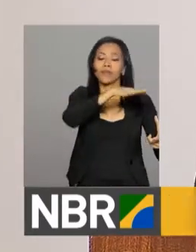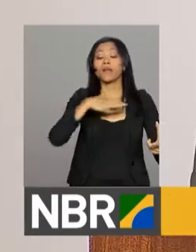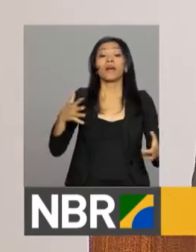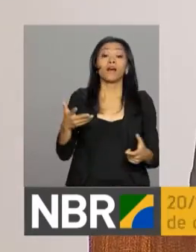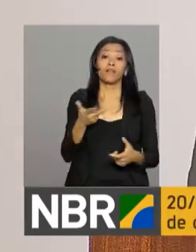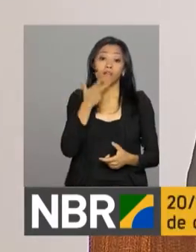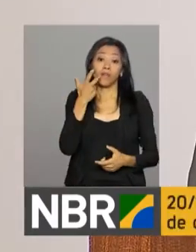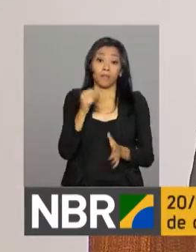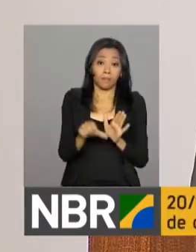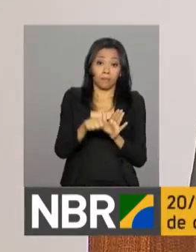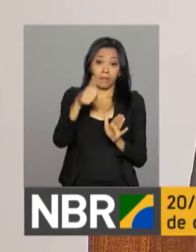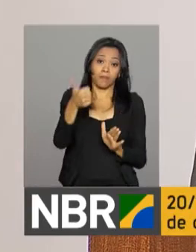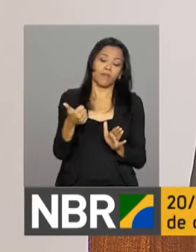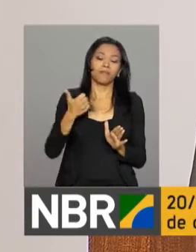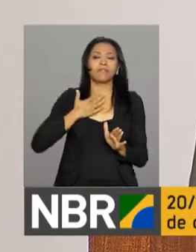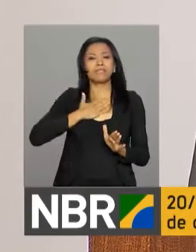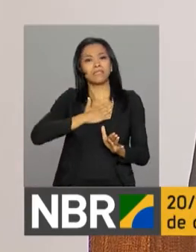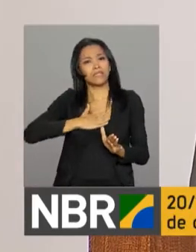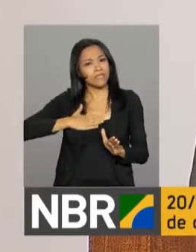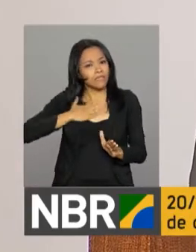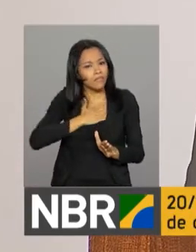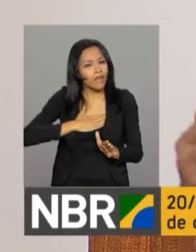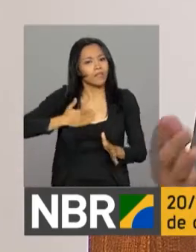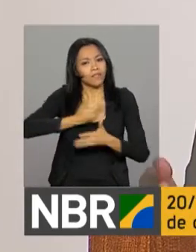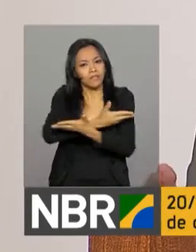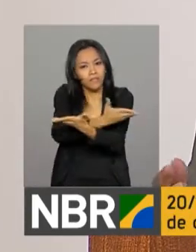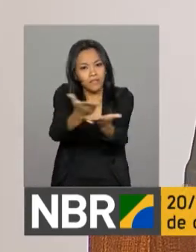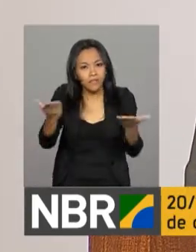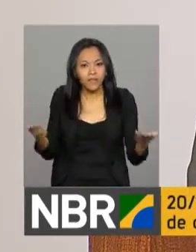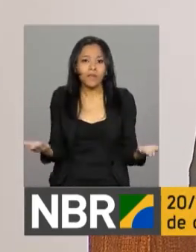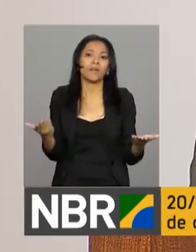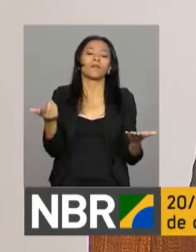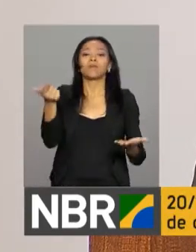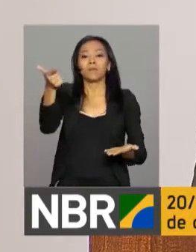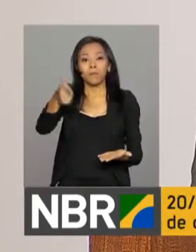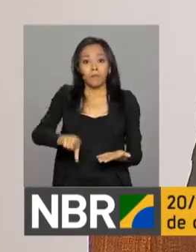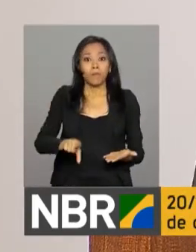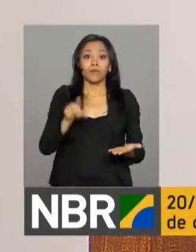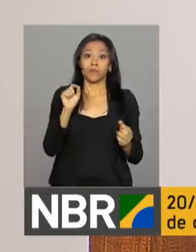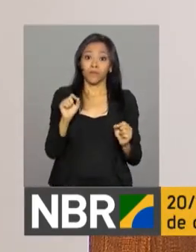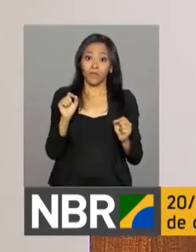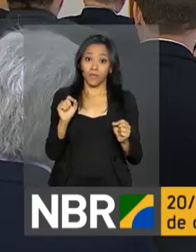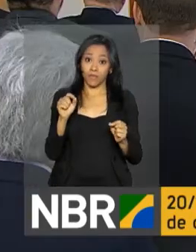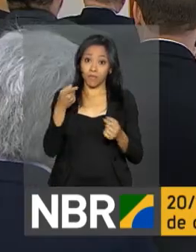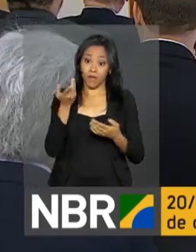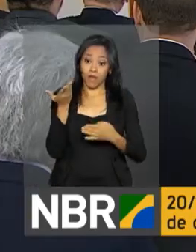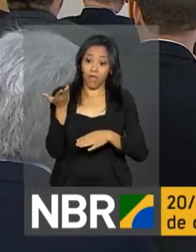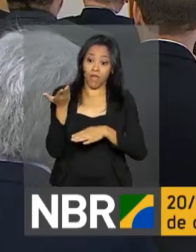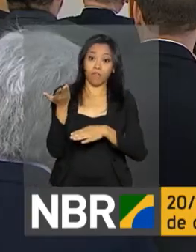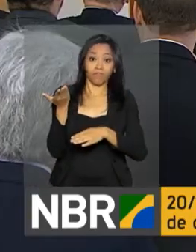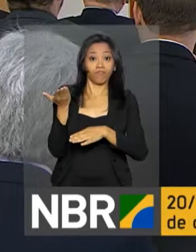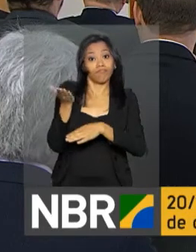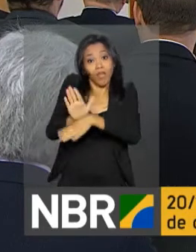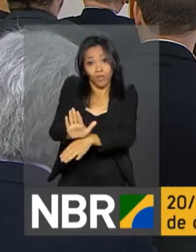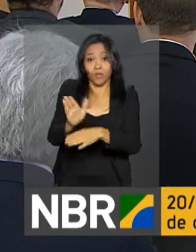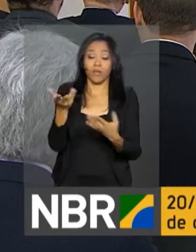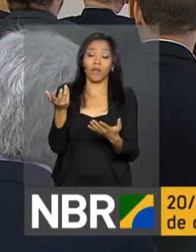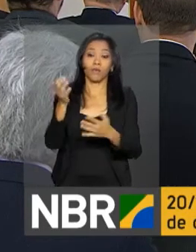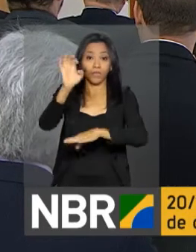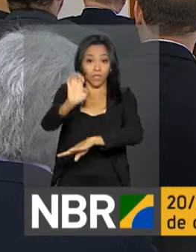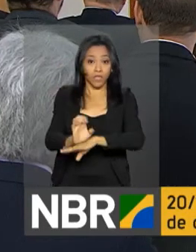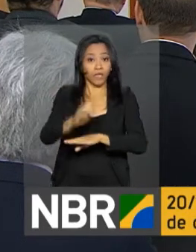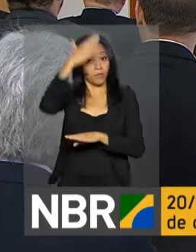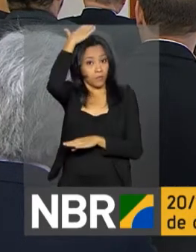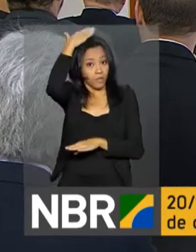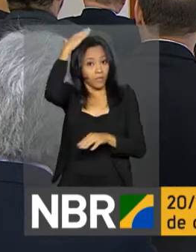da satisfação de poder mais praticar mais um ato é em favor do paraná portanto em favor do brasil mas particularmente